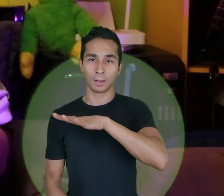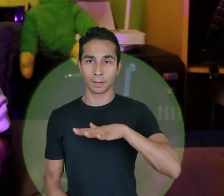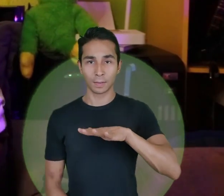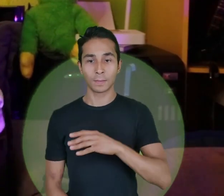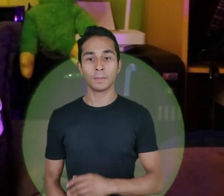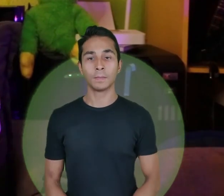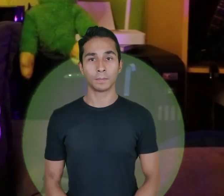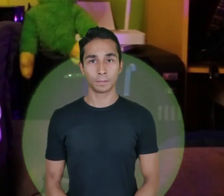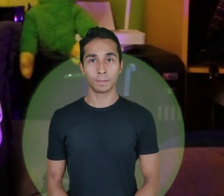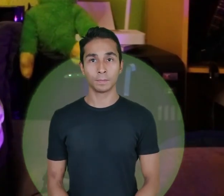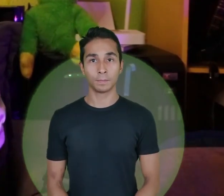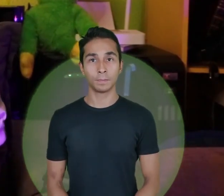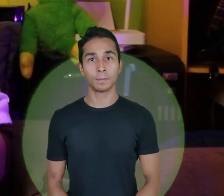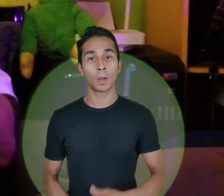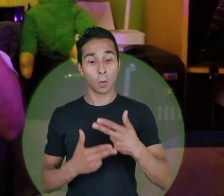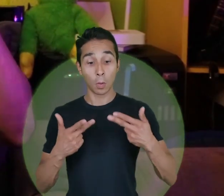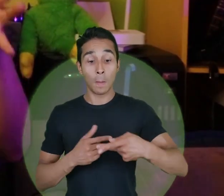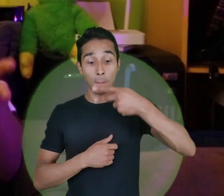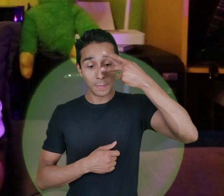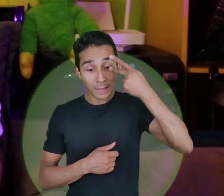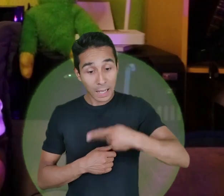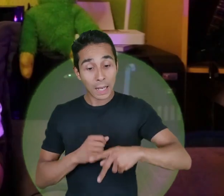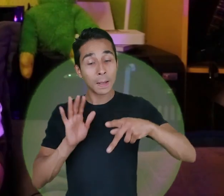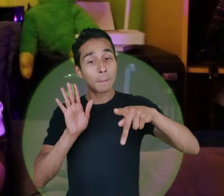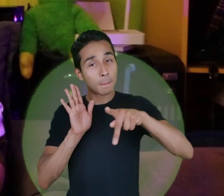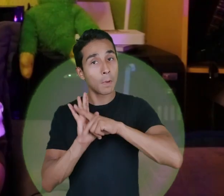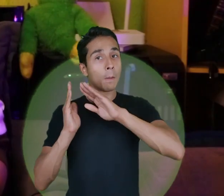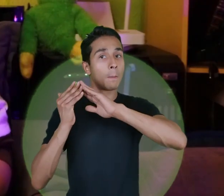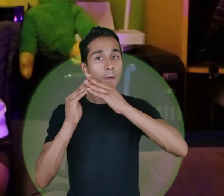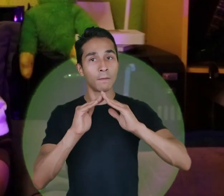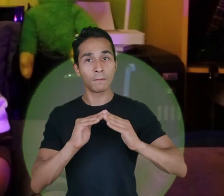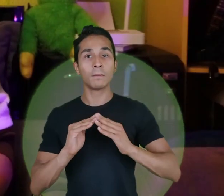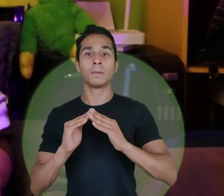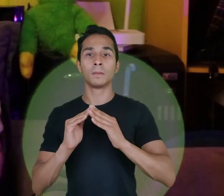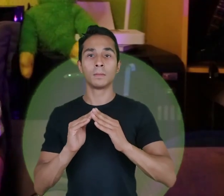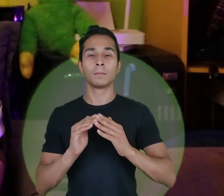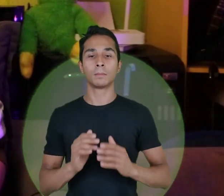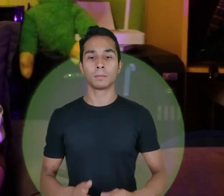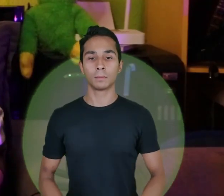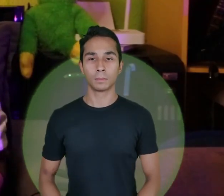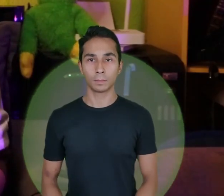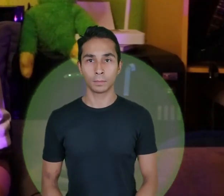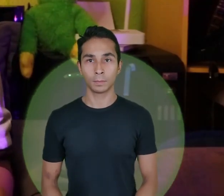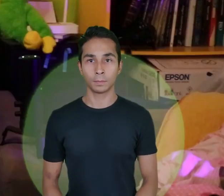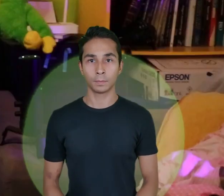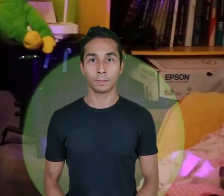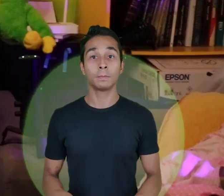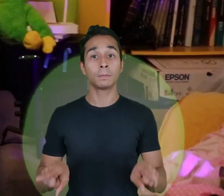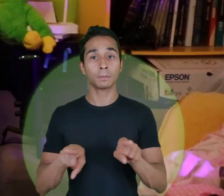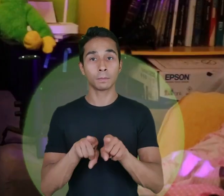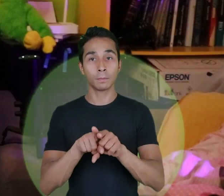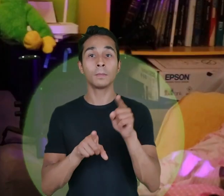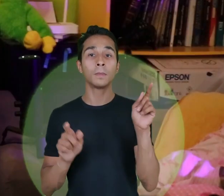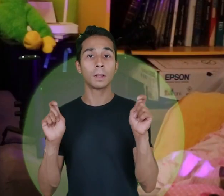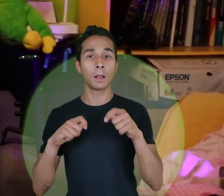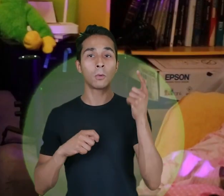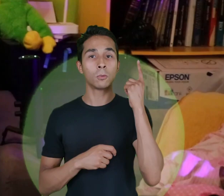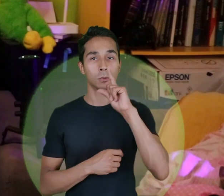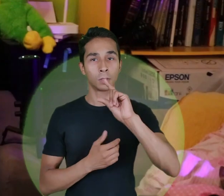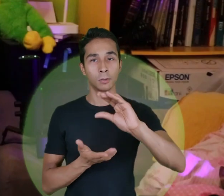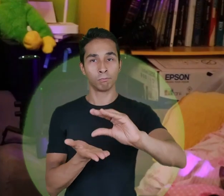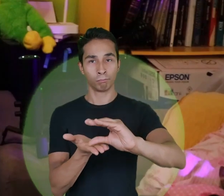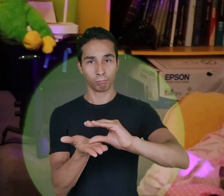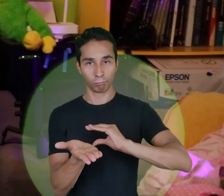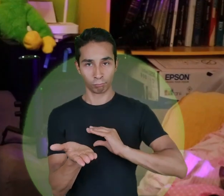cidade, mas coisas que são feitas aqui, sabe, que são feitas nesses lugares, nesses territórios periféricos. Outras formas de financiamento,